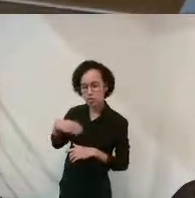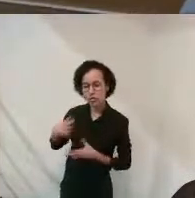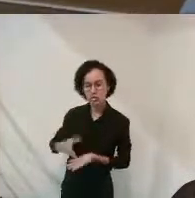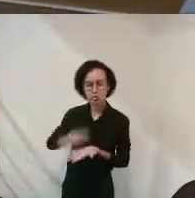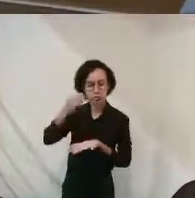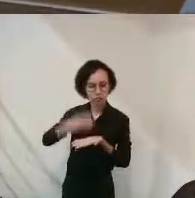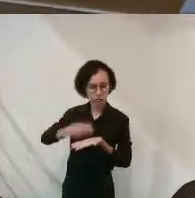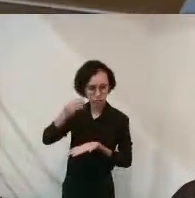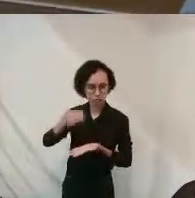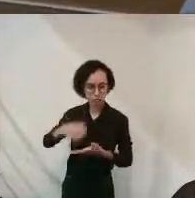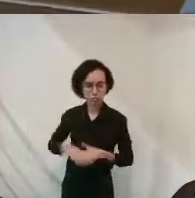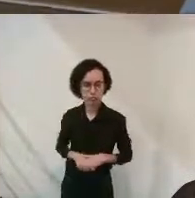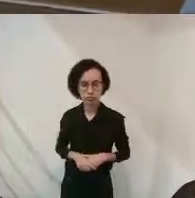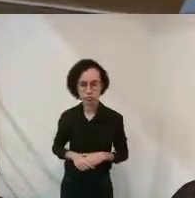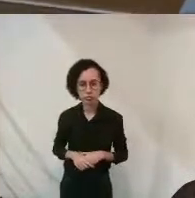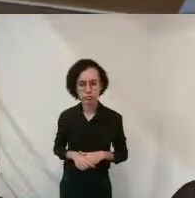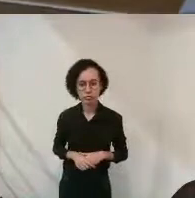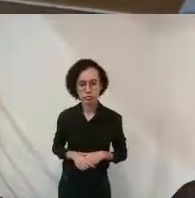de Noronha,